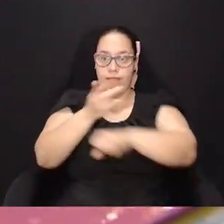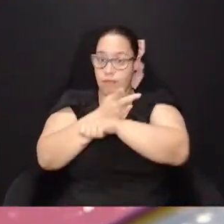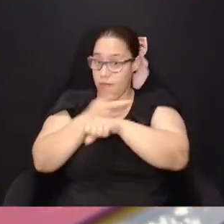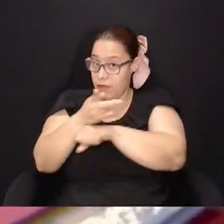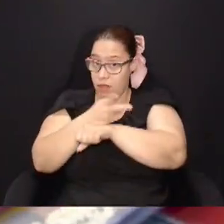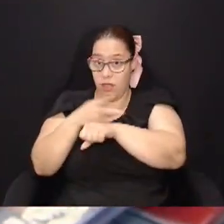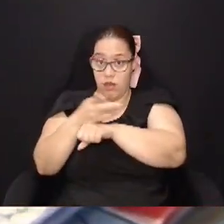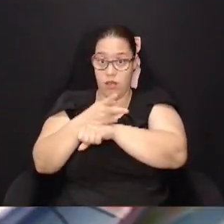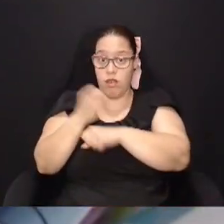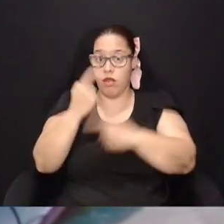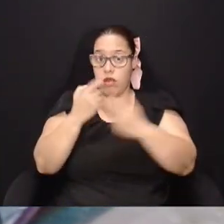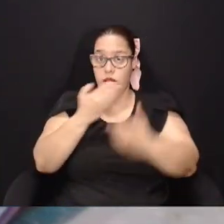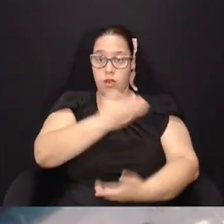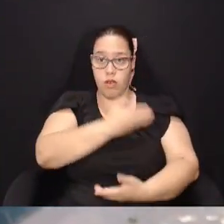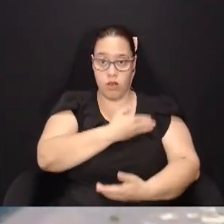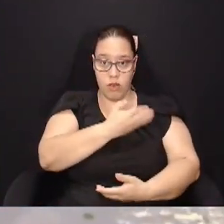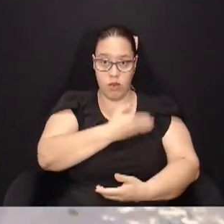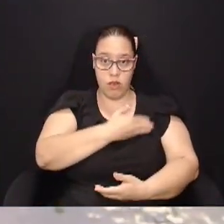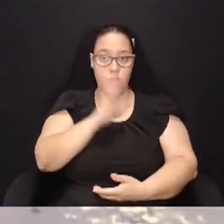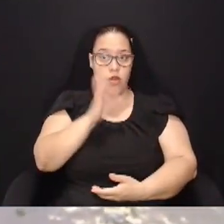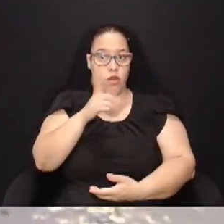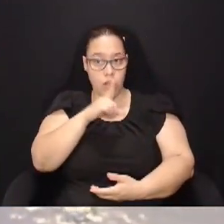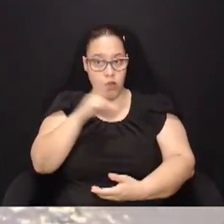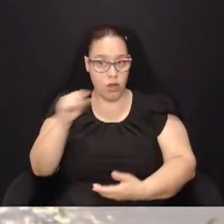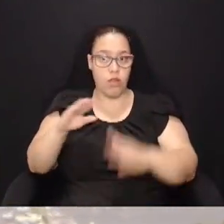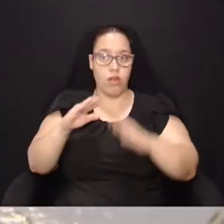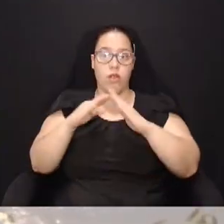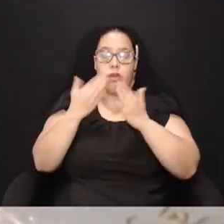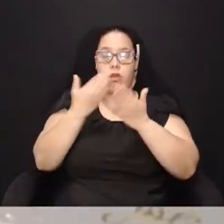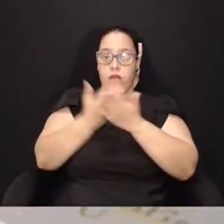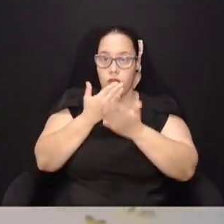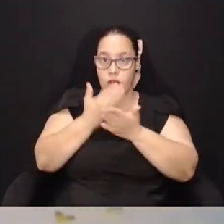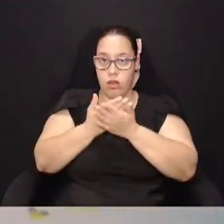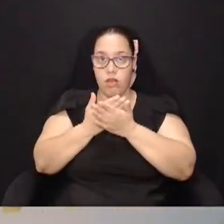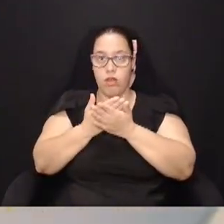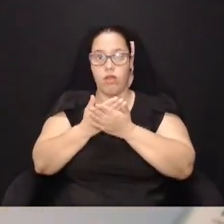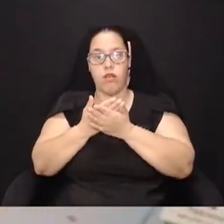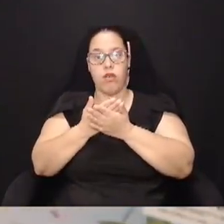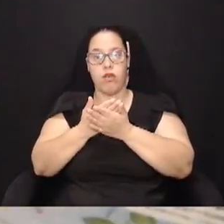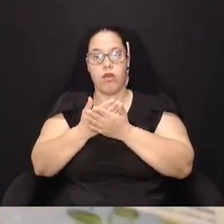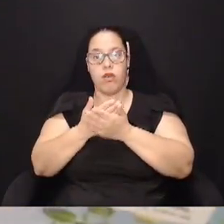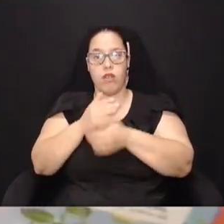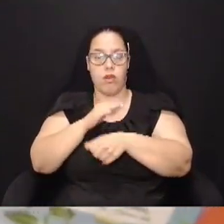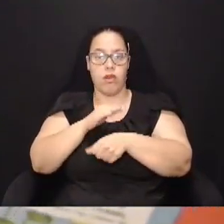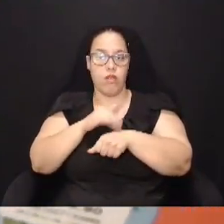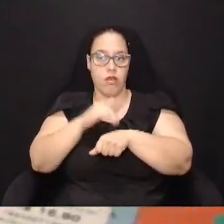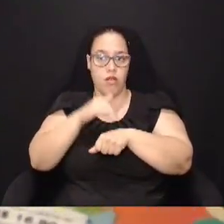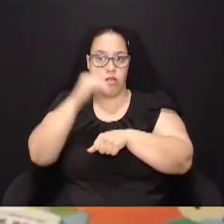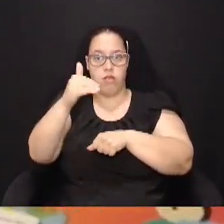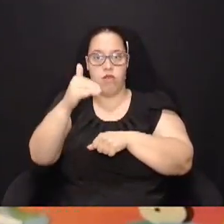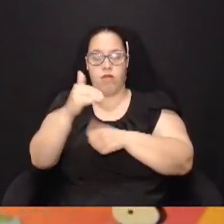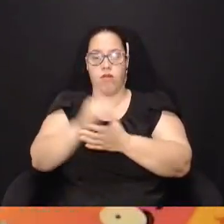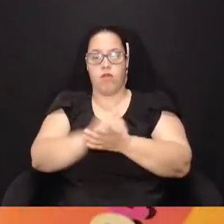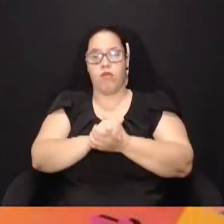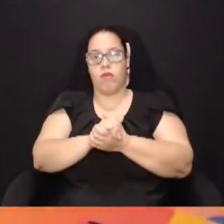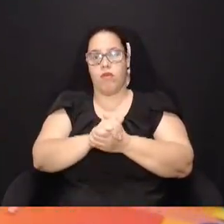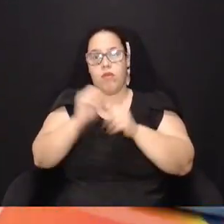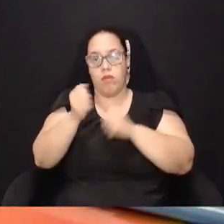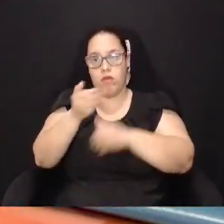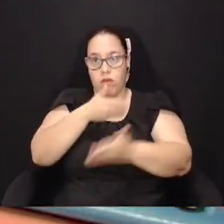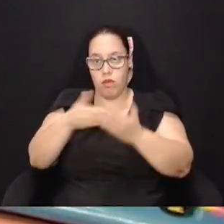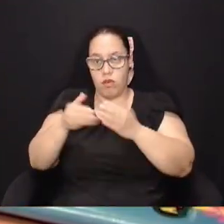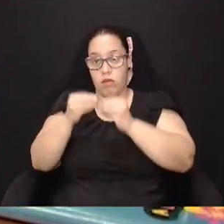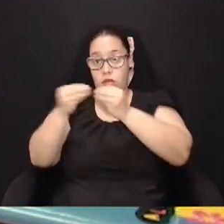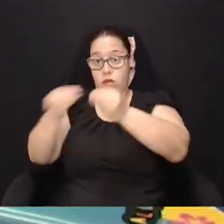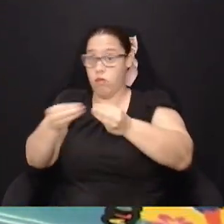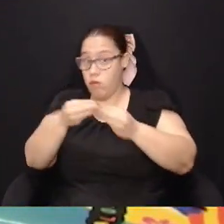que já saiu da escola ou algum colega que está numa série mais avançada e aí possa deixar esse material,